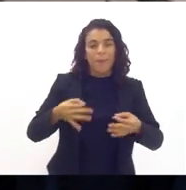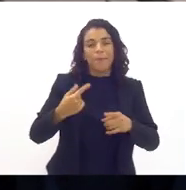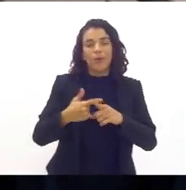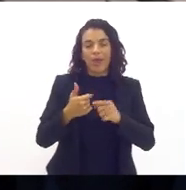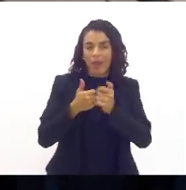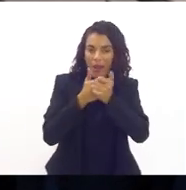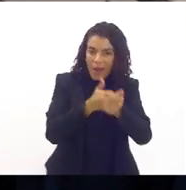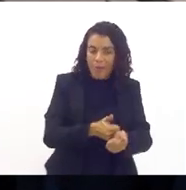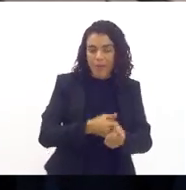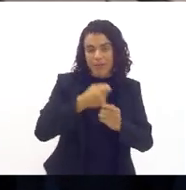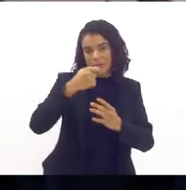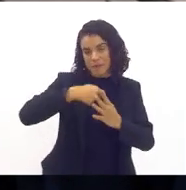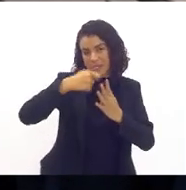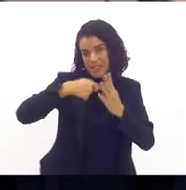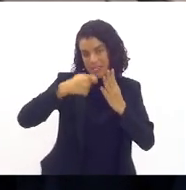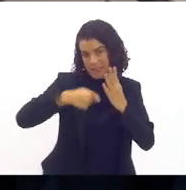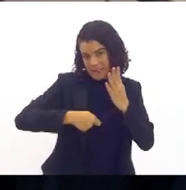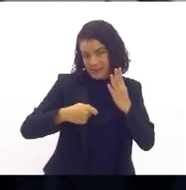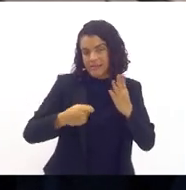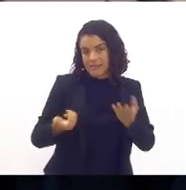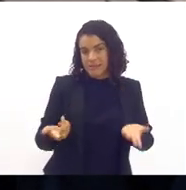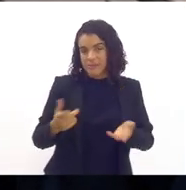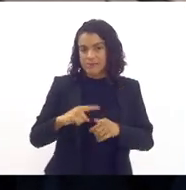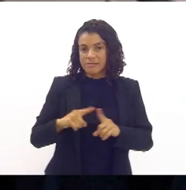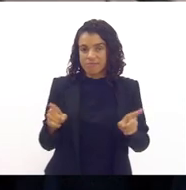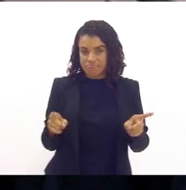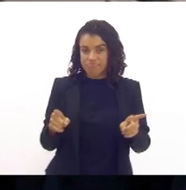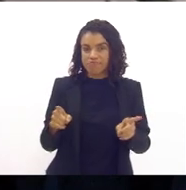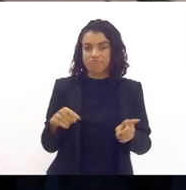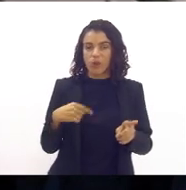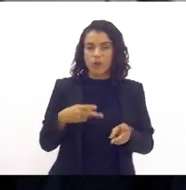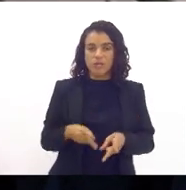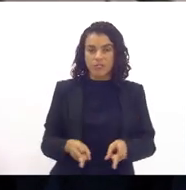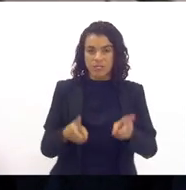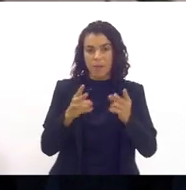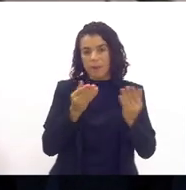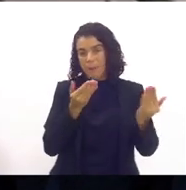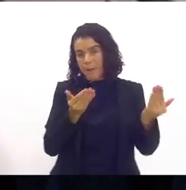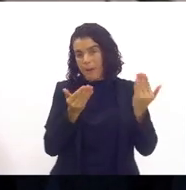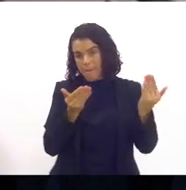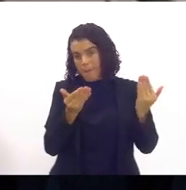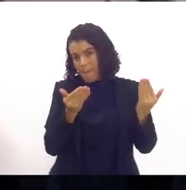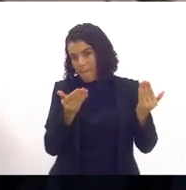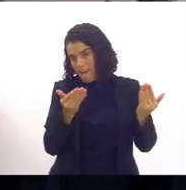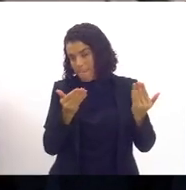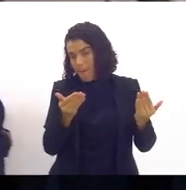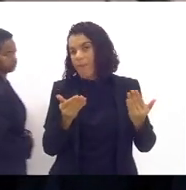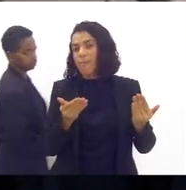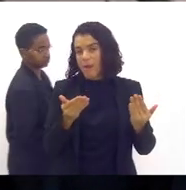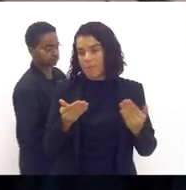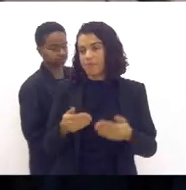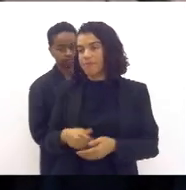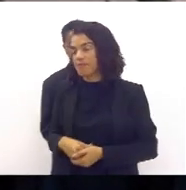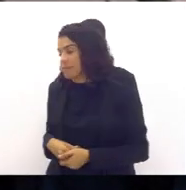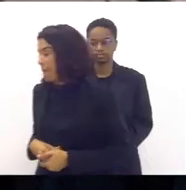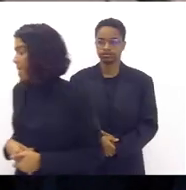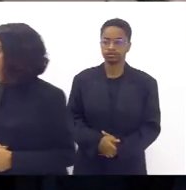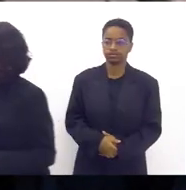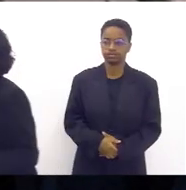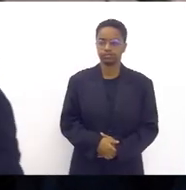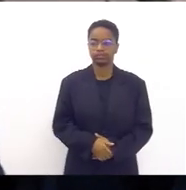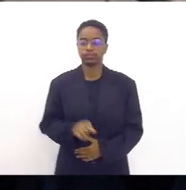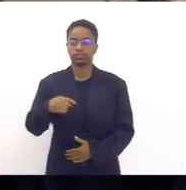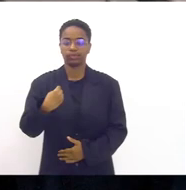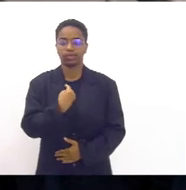mês. Mas, como eu sempre desconfio da nossa querida e amada